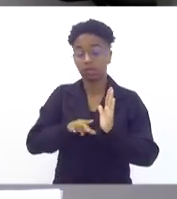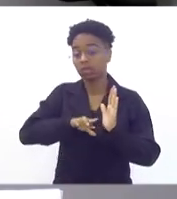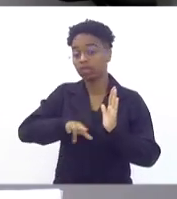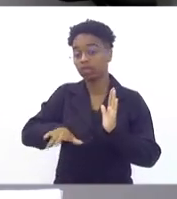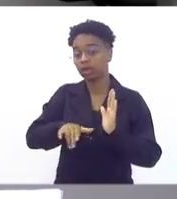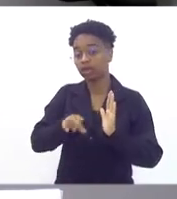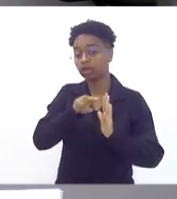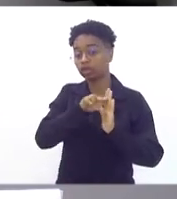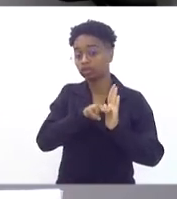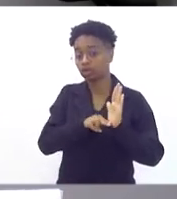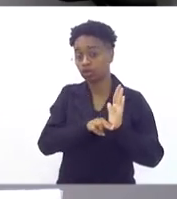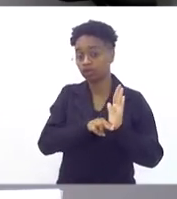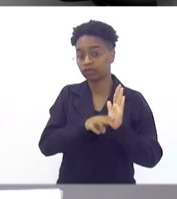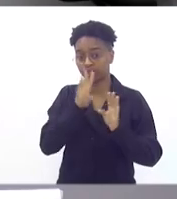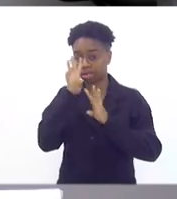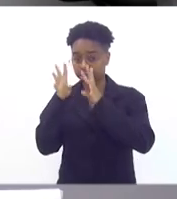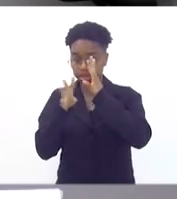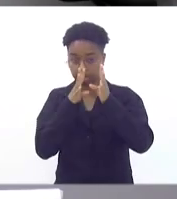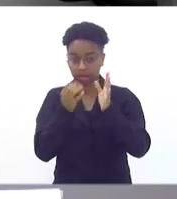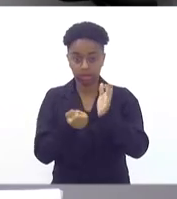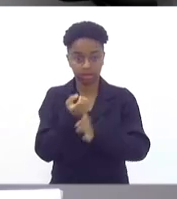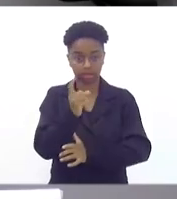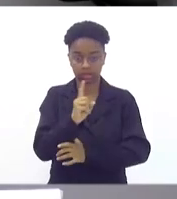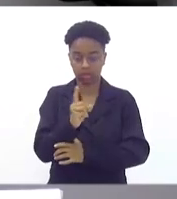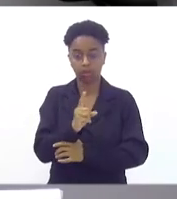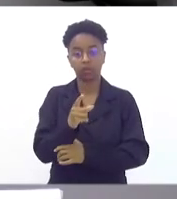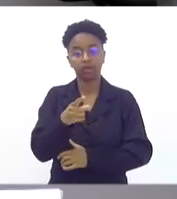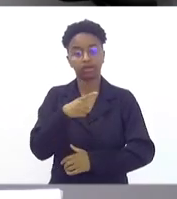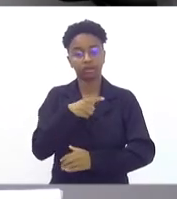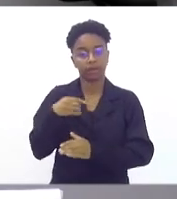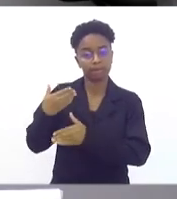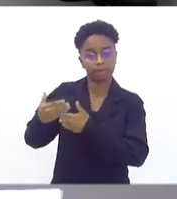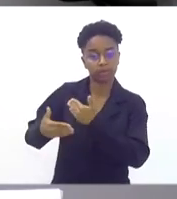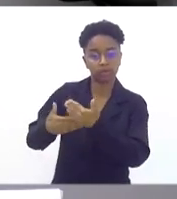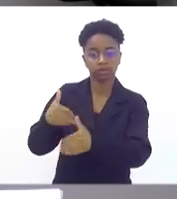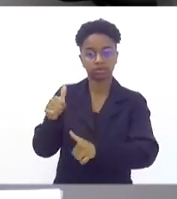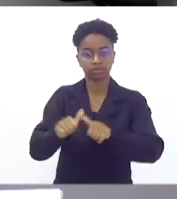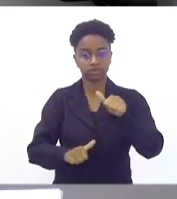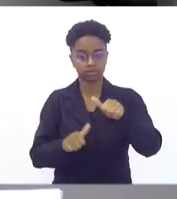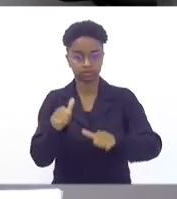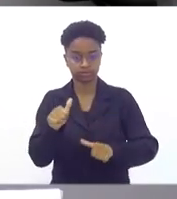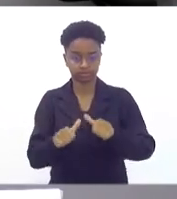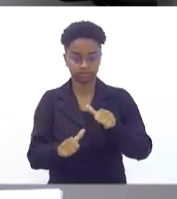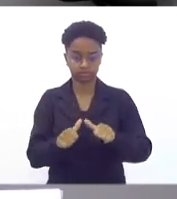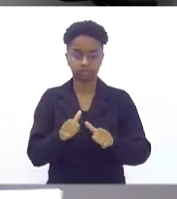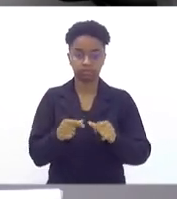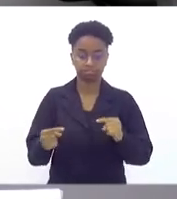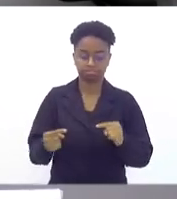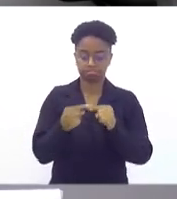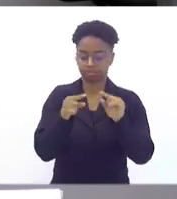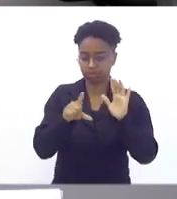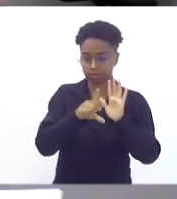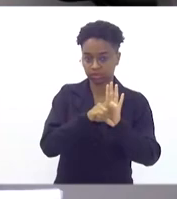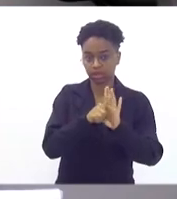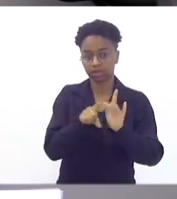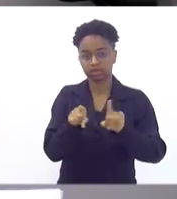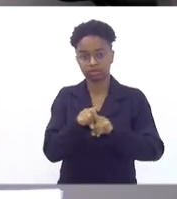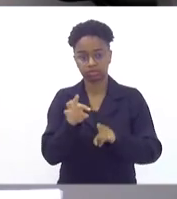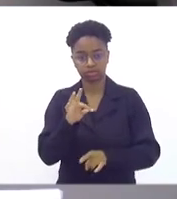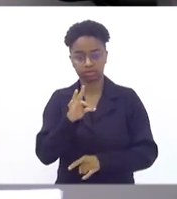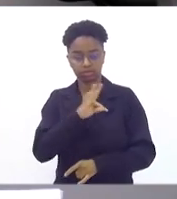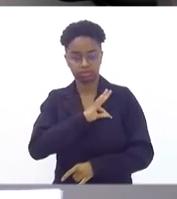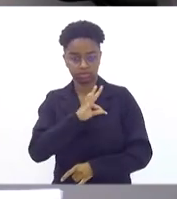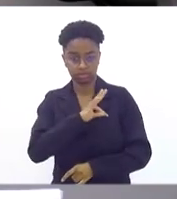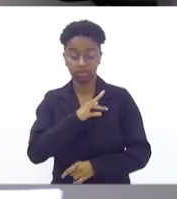normas que são são feitas aleatoriamente ela passa por todo um processo de análise de legalidade e de técnica então